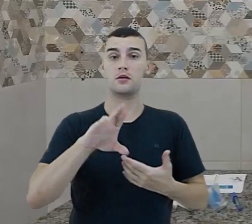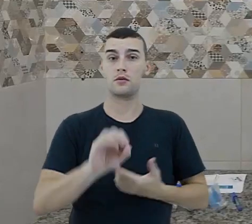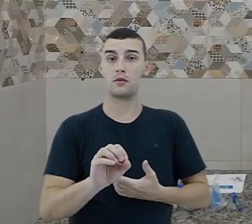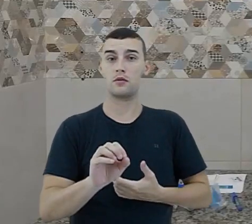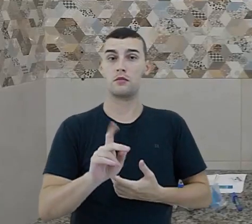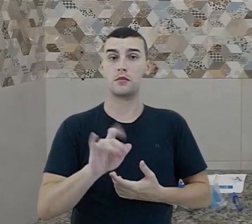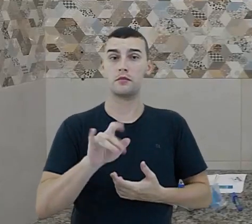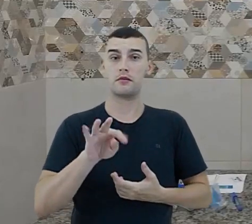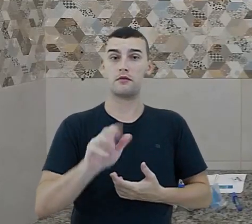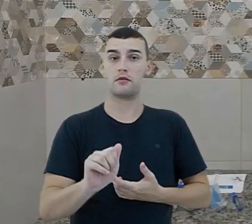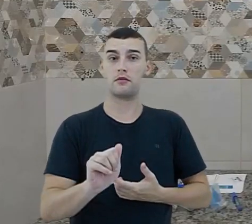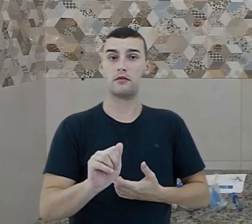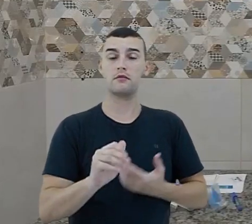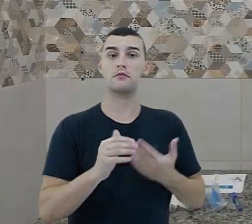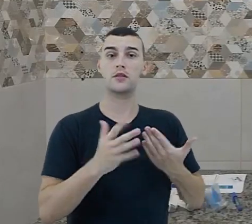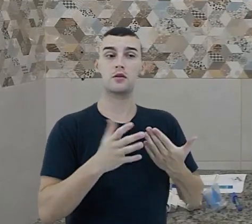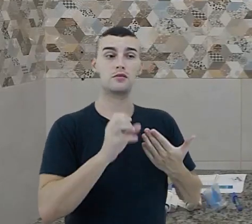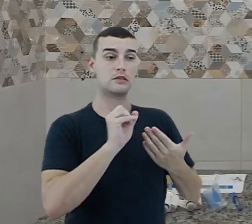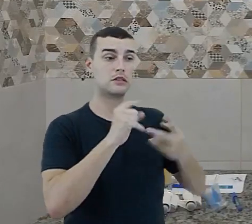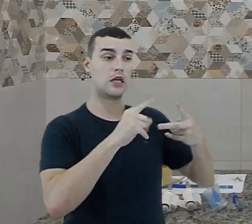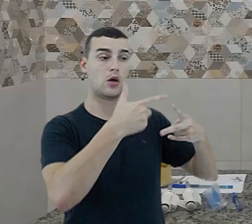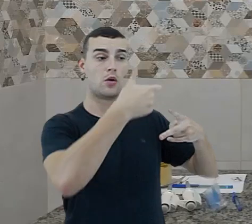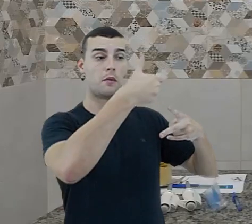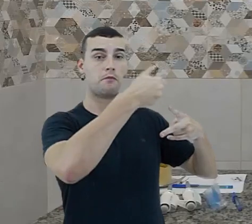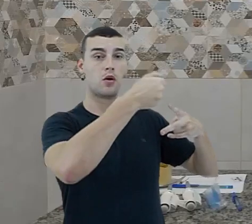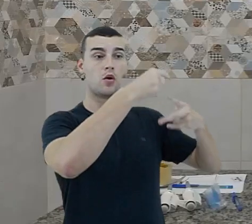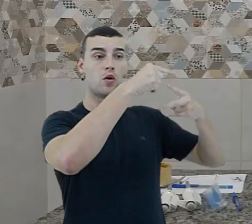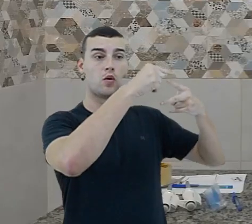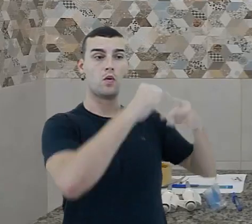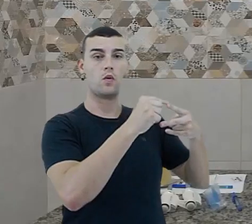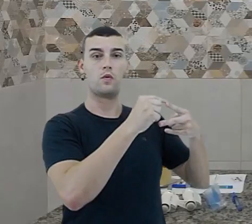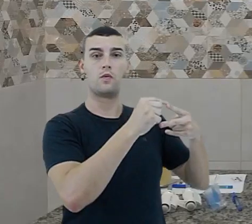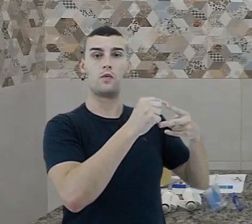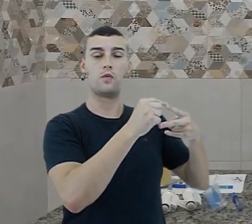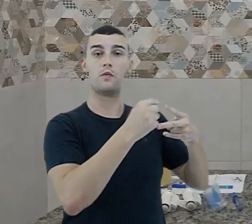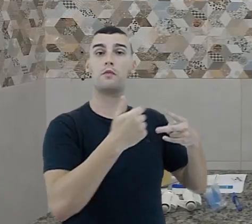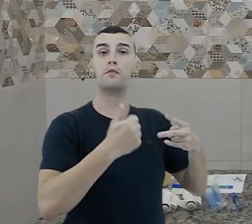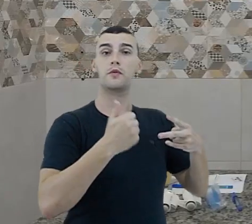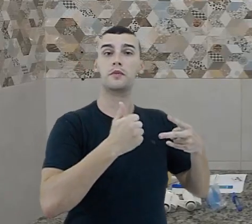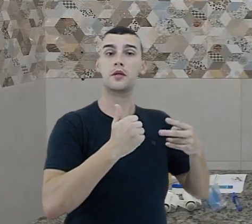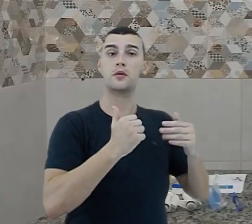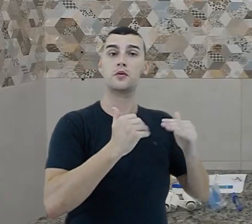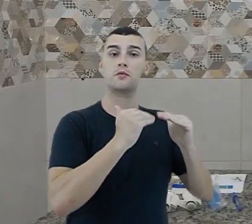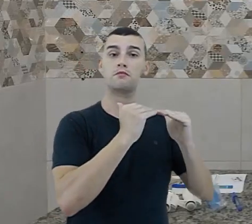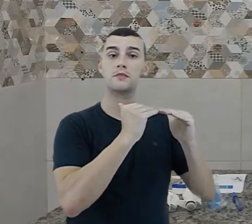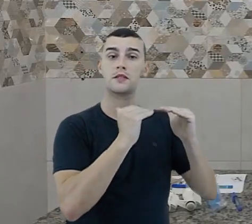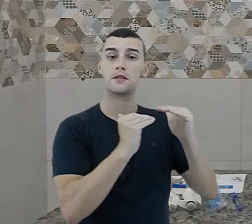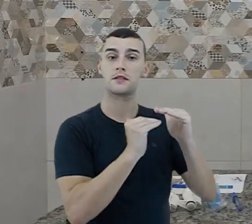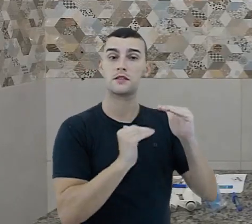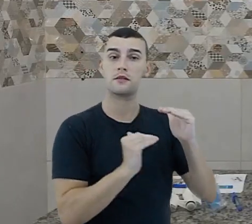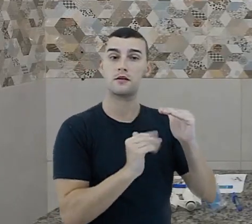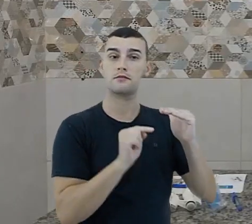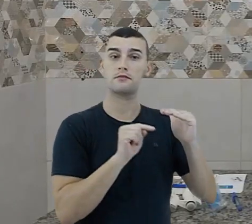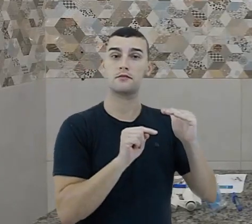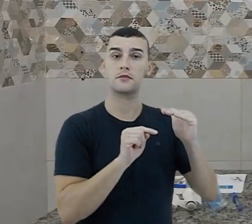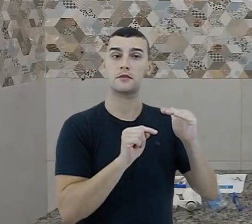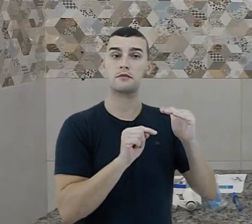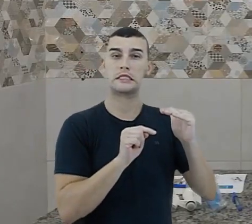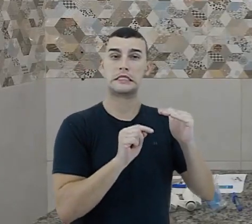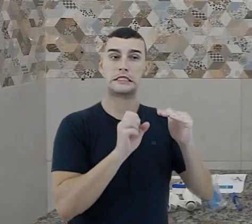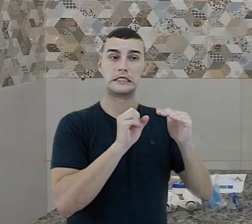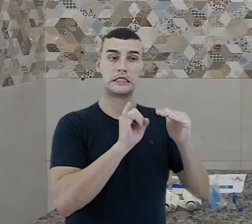uma micropipeta com volume definido, assim que eu aperto esse pistão até o primeiro estágio, eu